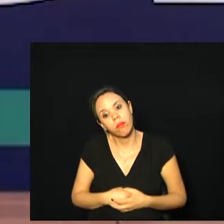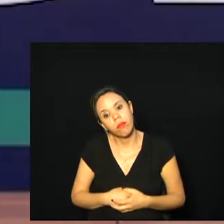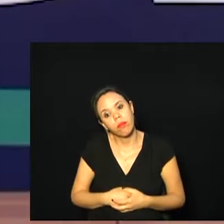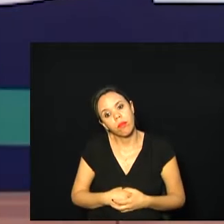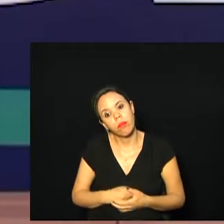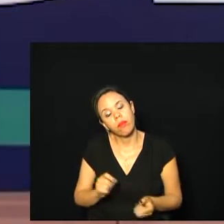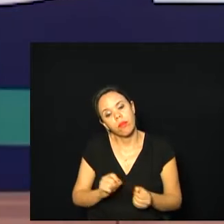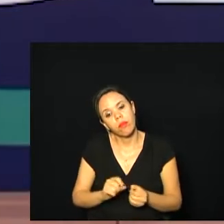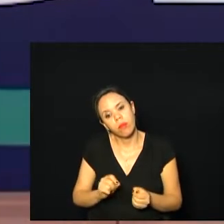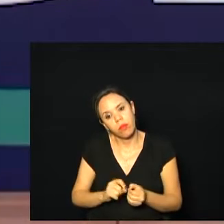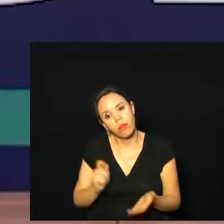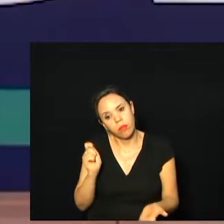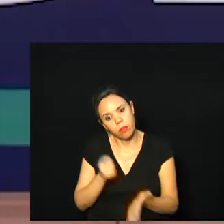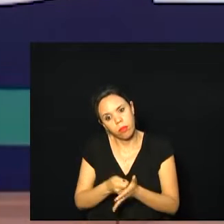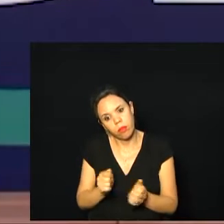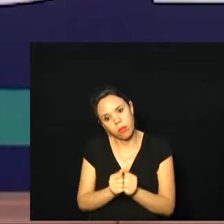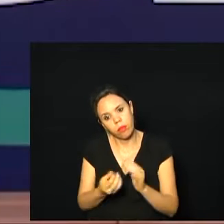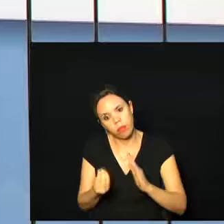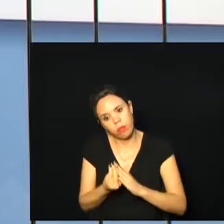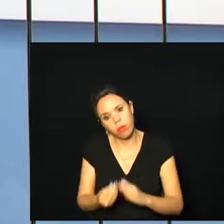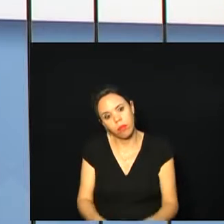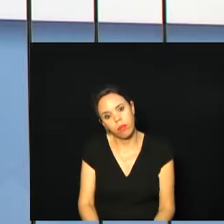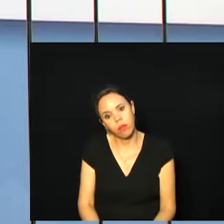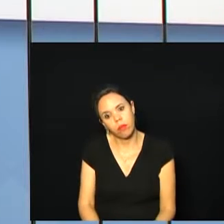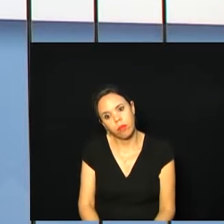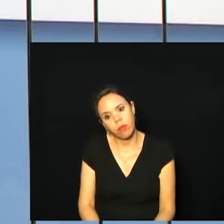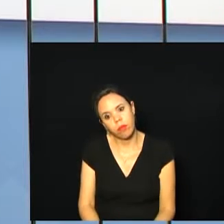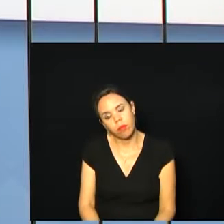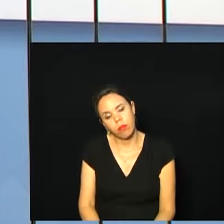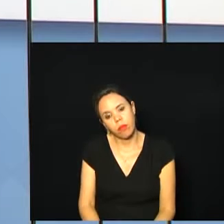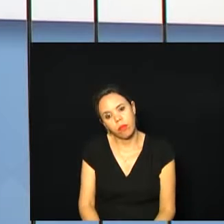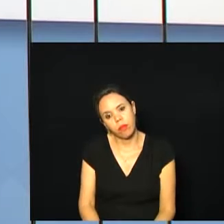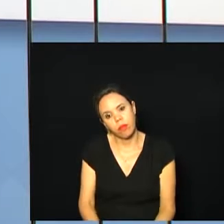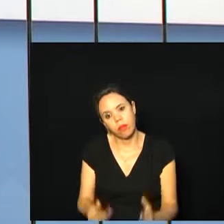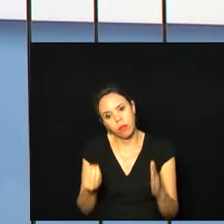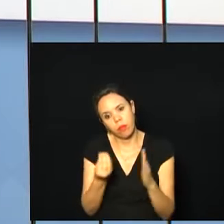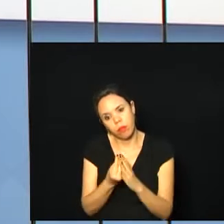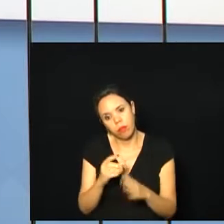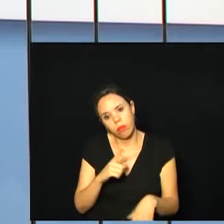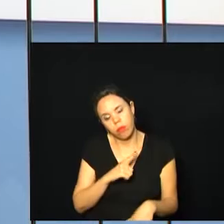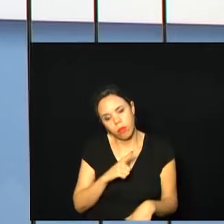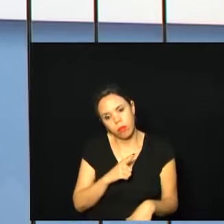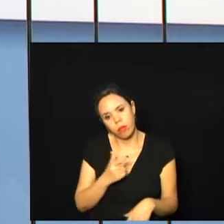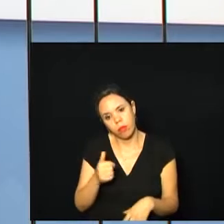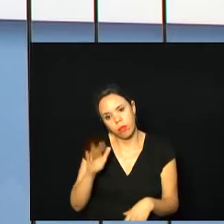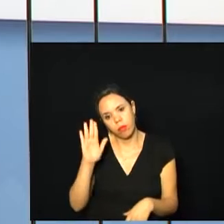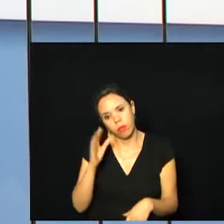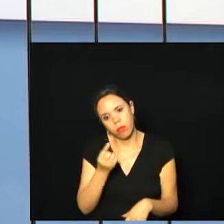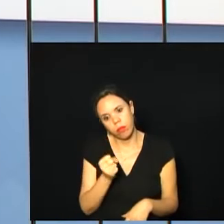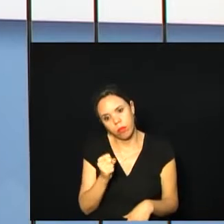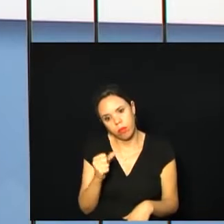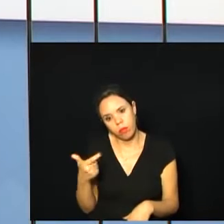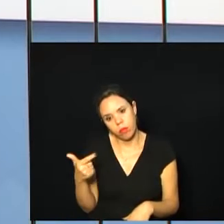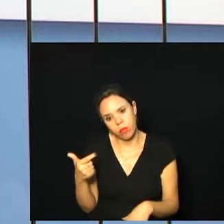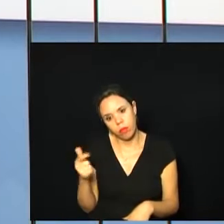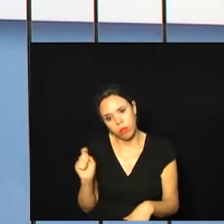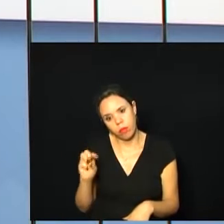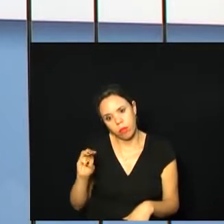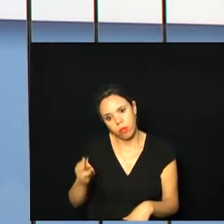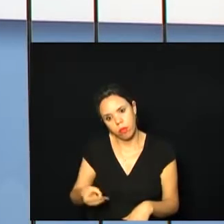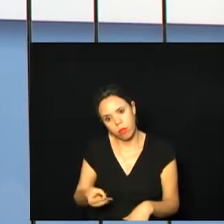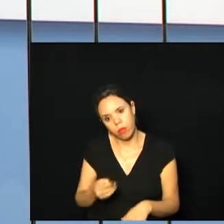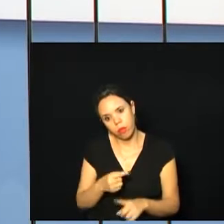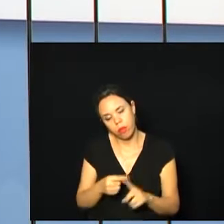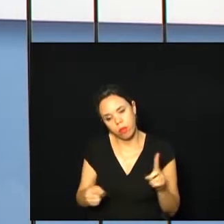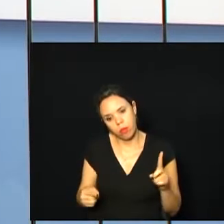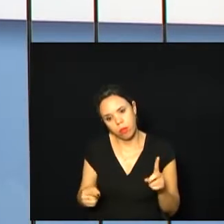para fazer o acerto junto à Sanasa. A Sanasa tem um pouco mais de 82 milhões e